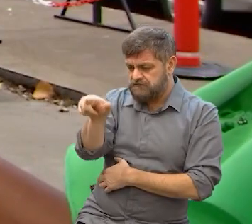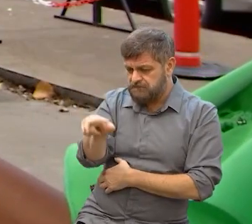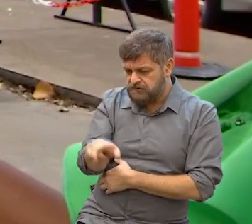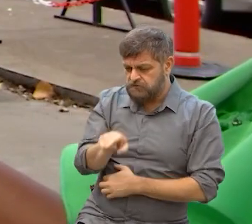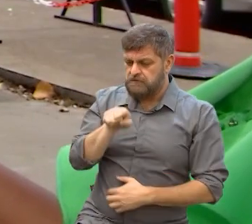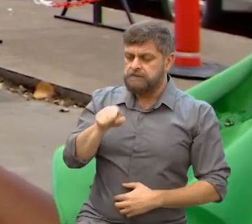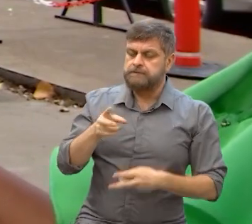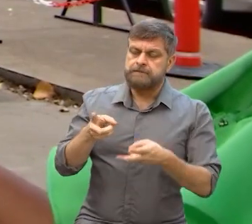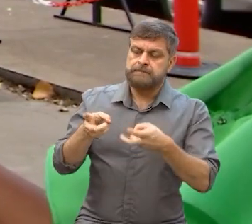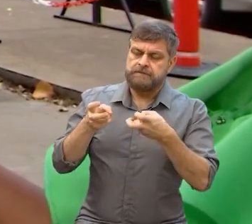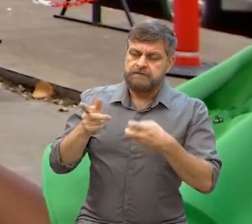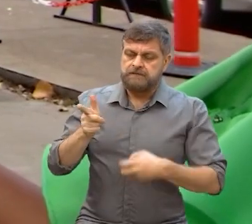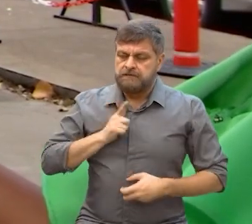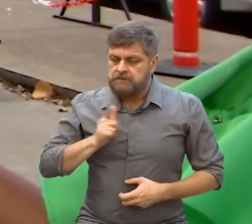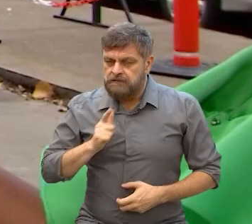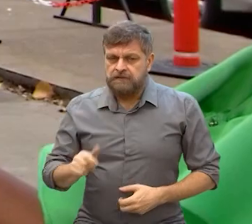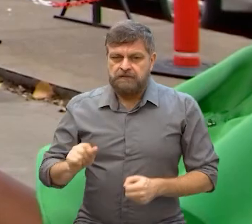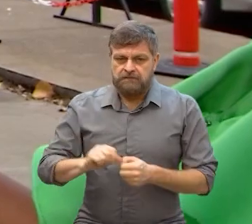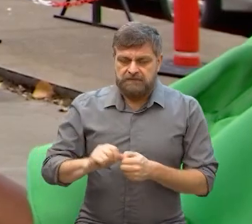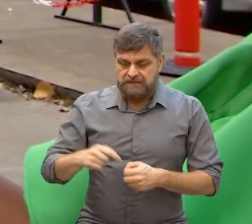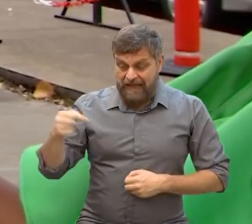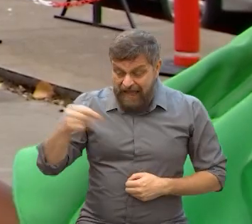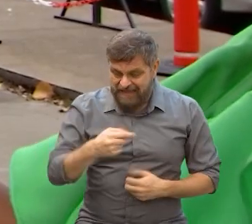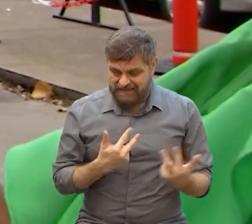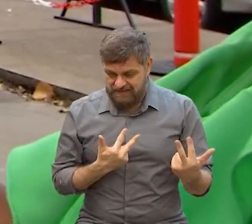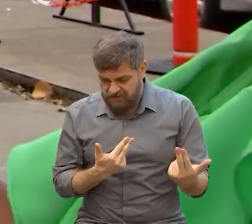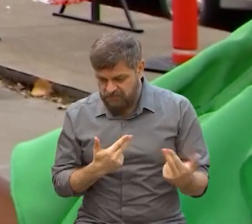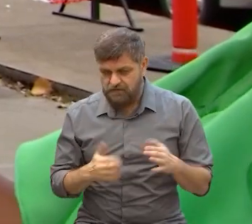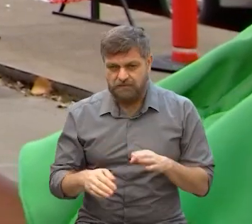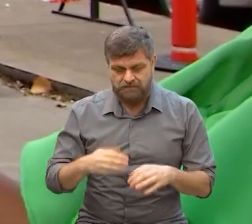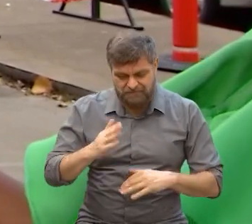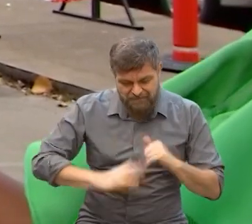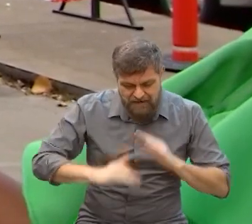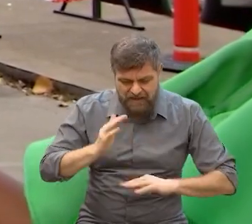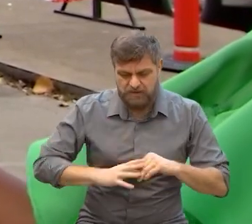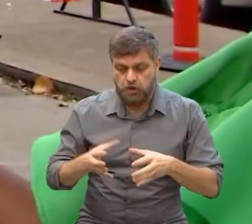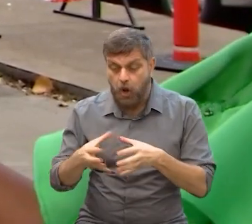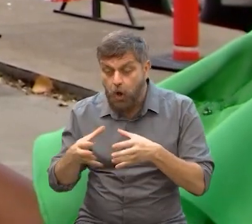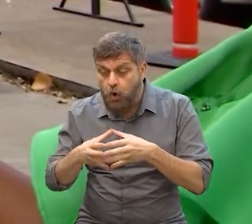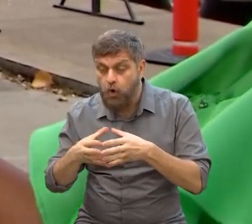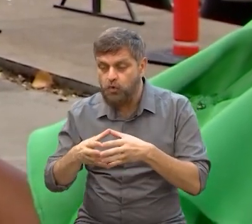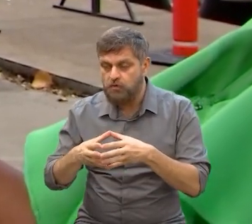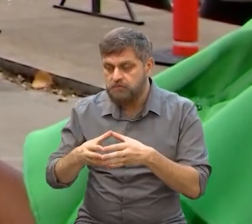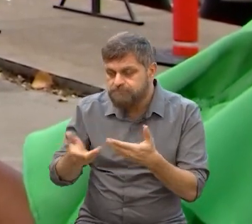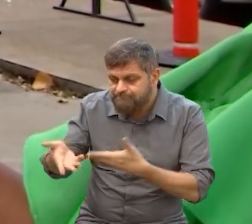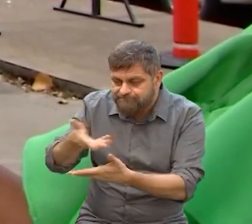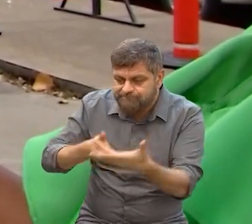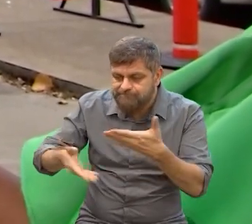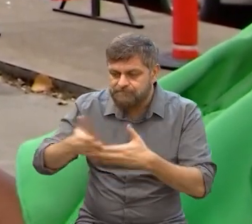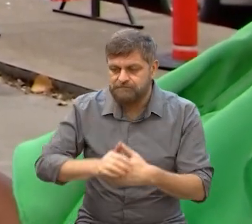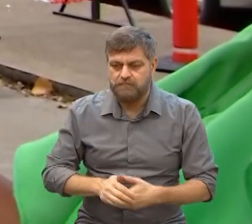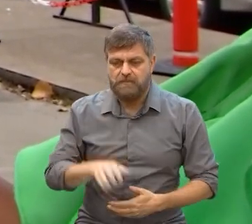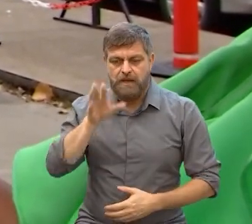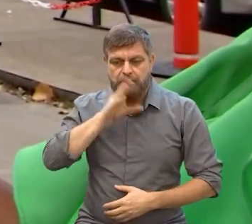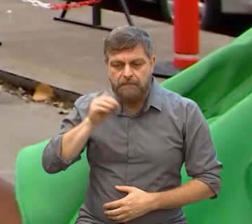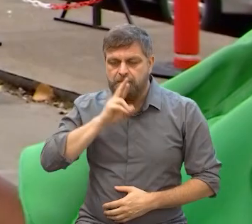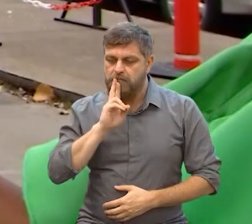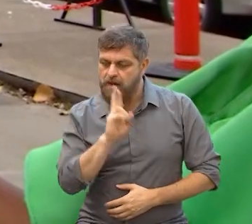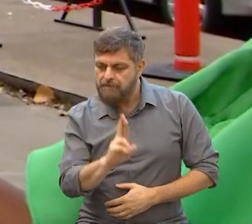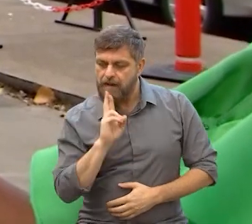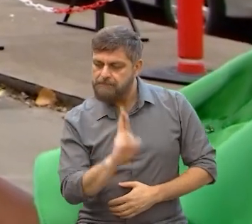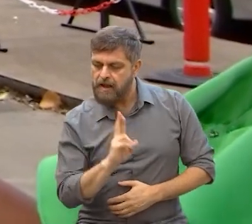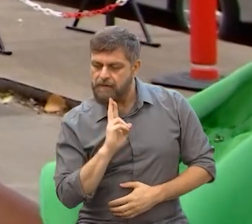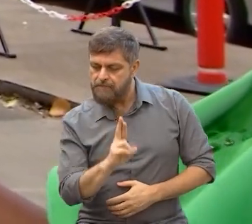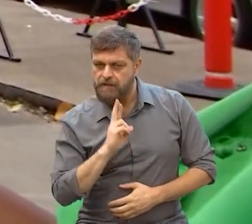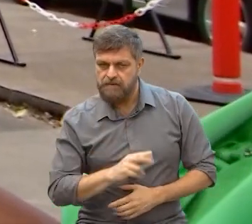de júris simulados, como nós tivemos aqui, exercícios em grupo, provas orais,